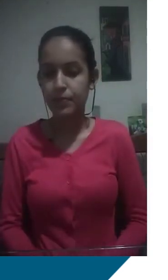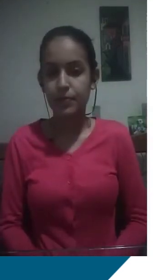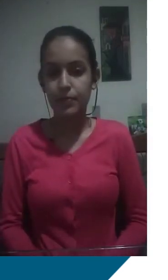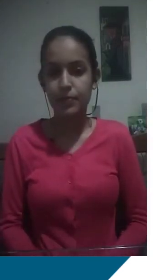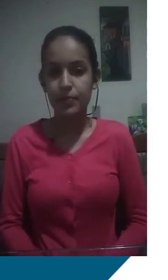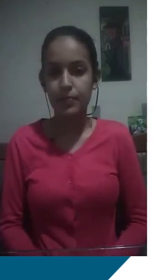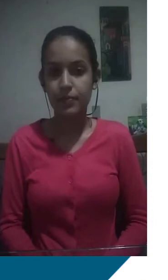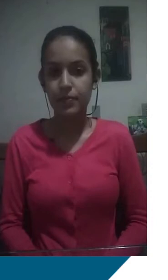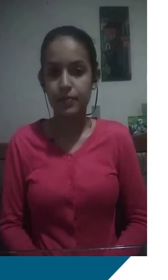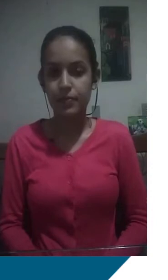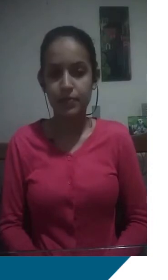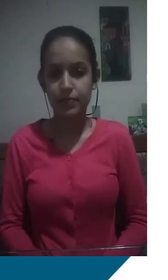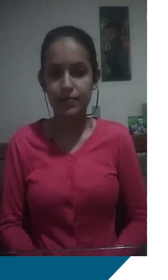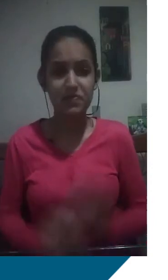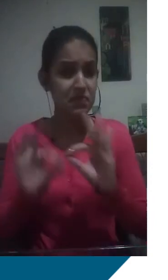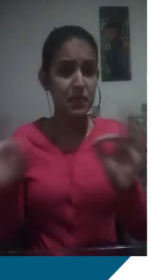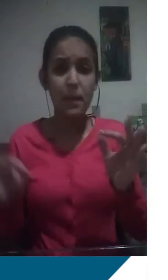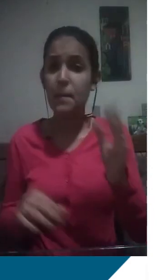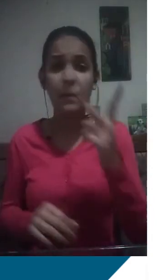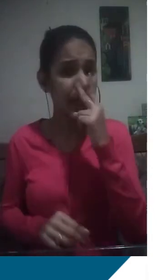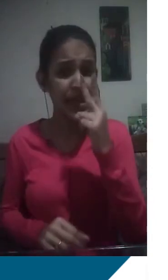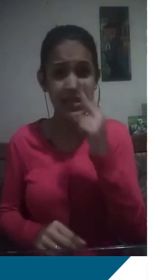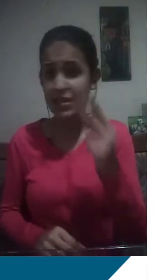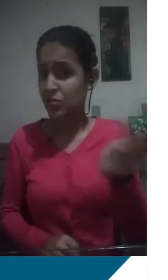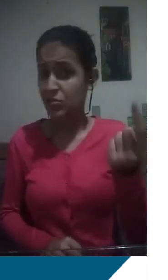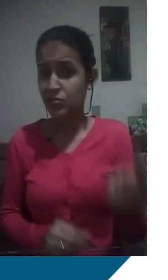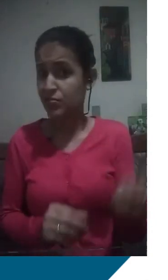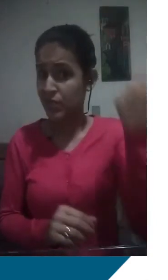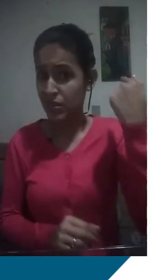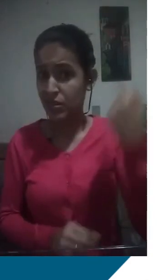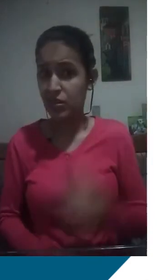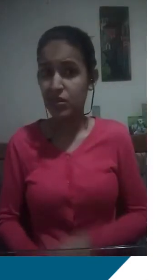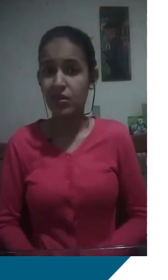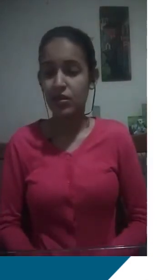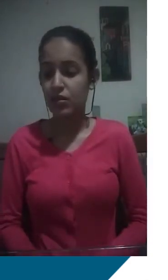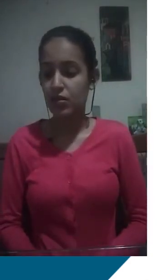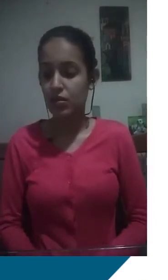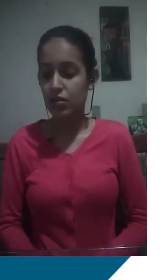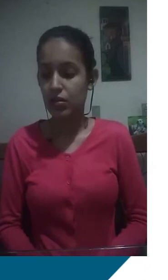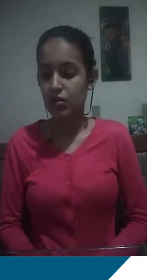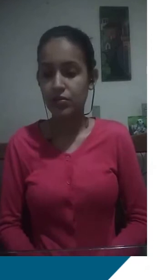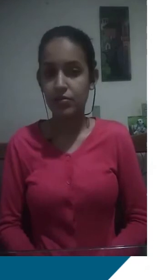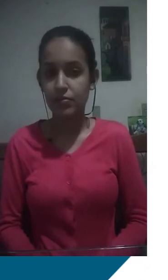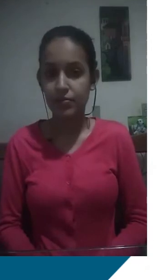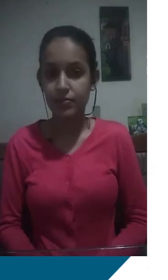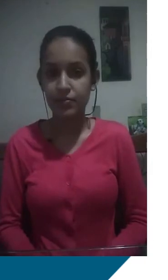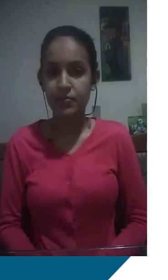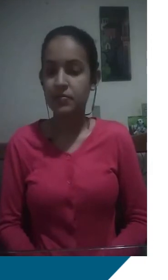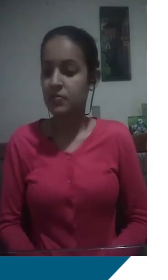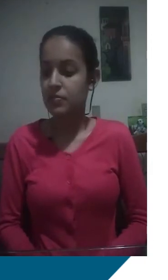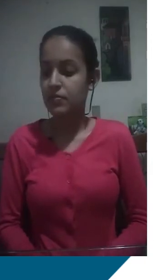da dilatação linear. Né? Nesse caso aqui a gente vai ter a variação da área igual à área